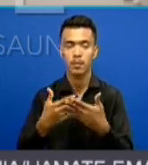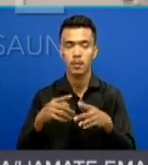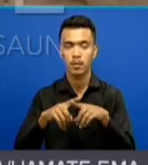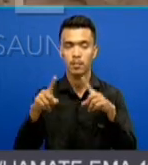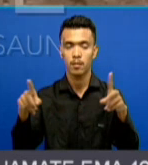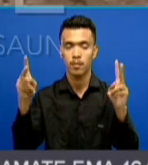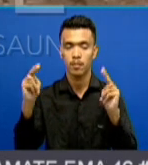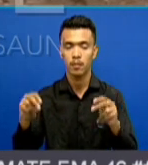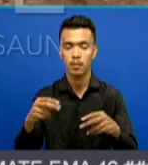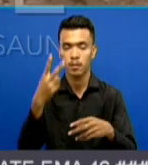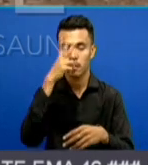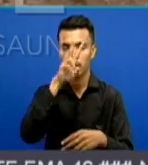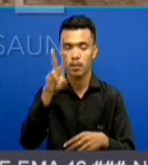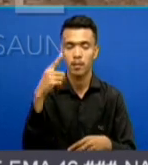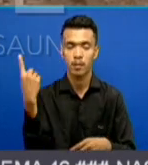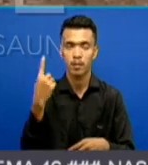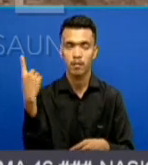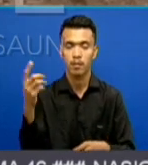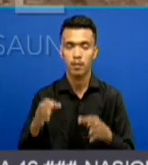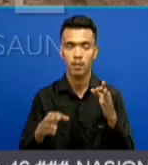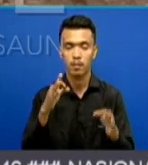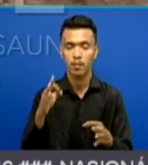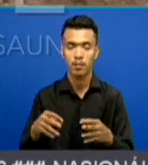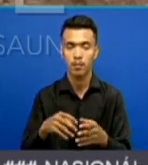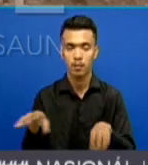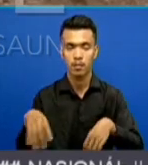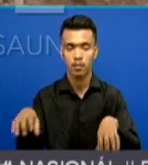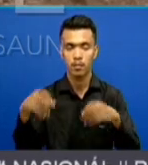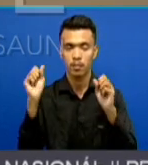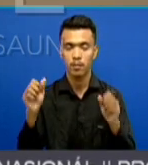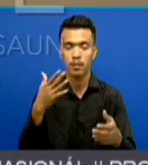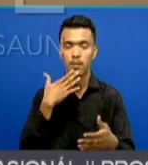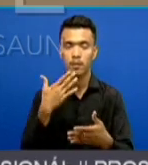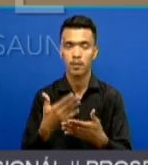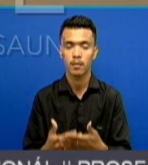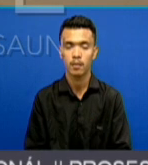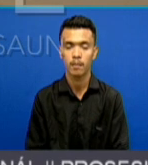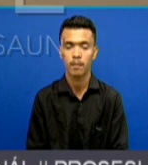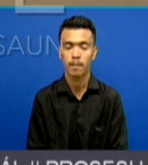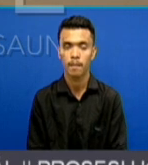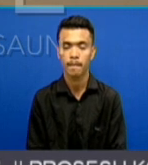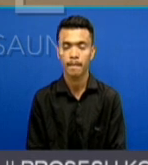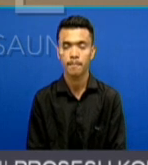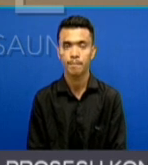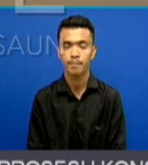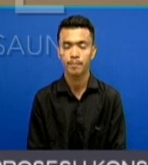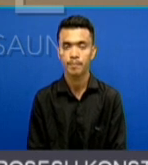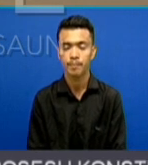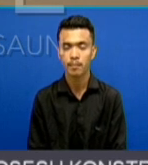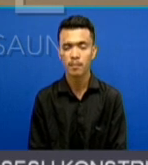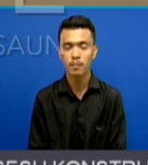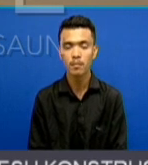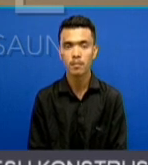bem, precisa controla na Fatim, atunune, obra refere bele qualidade. Pacote tolo, pacote primeiro, maga